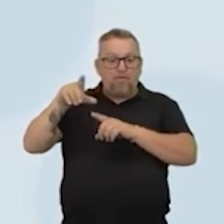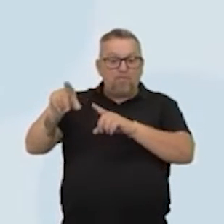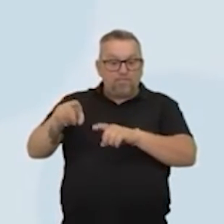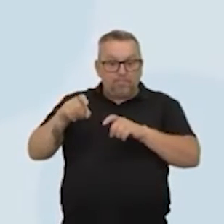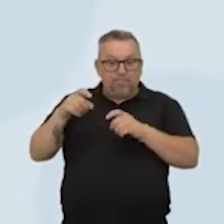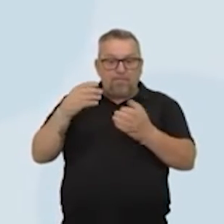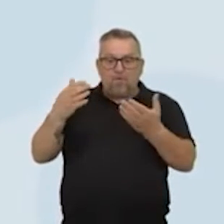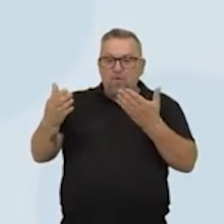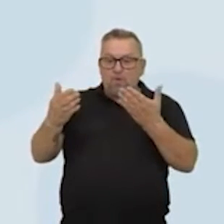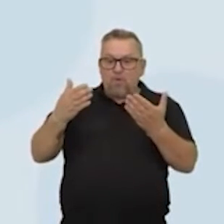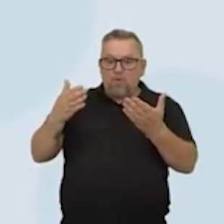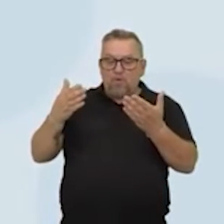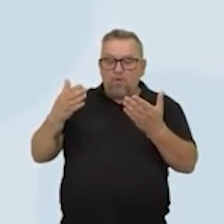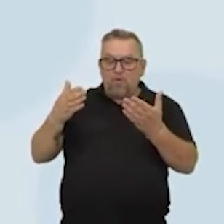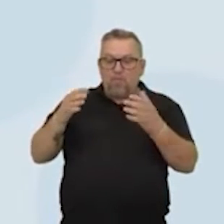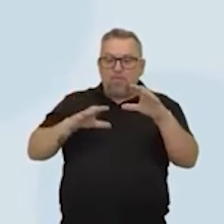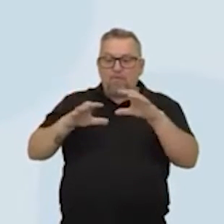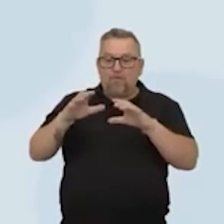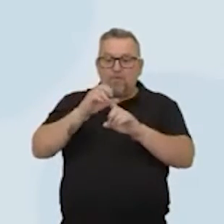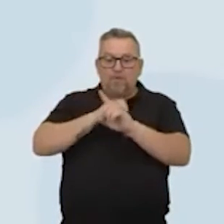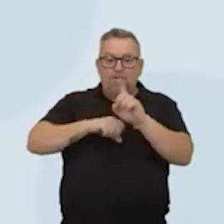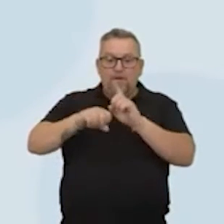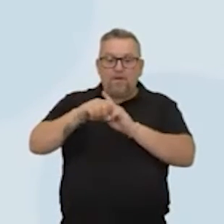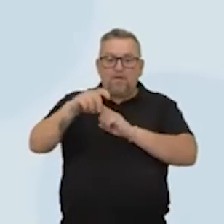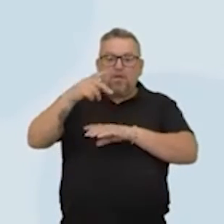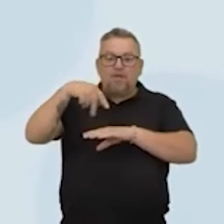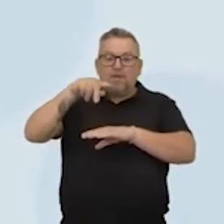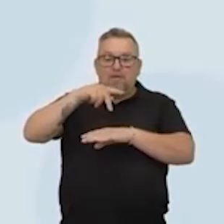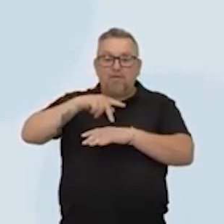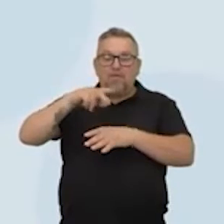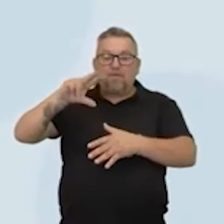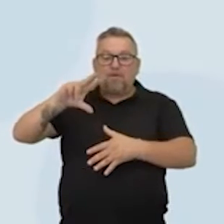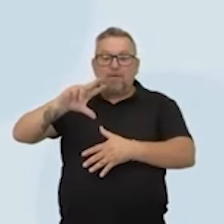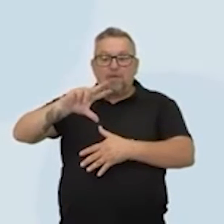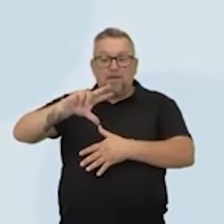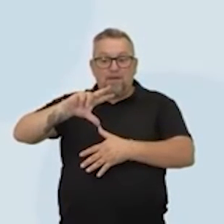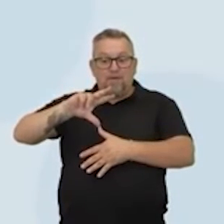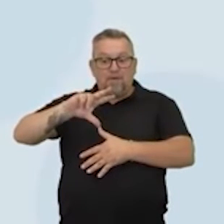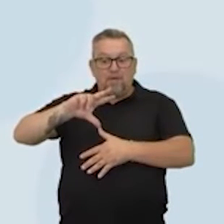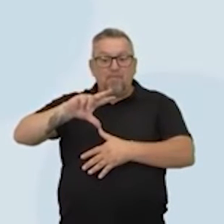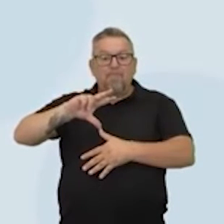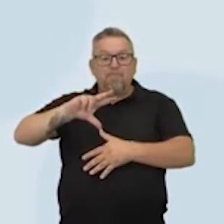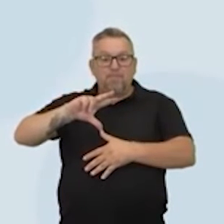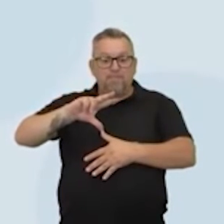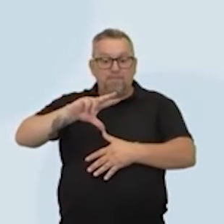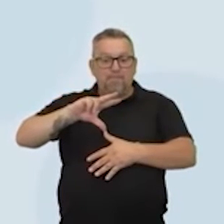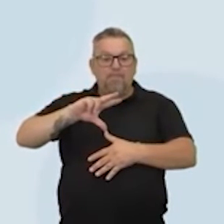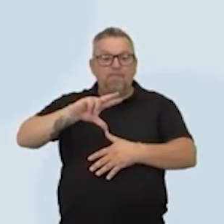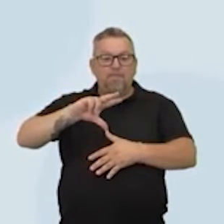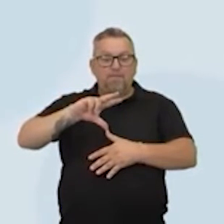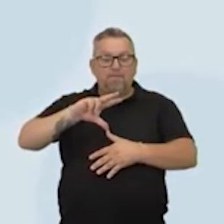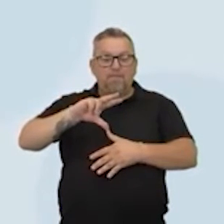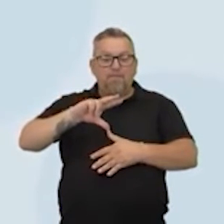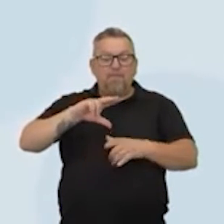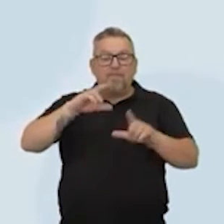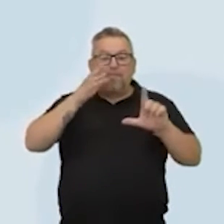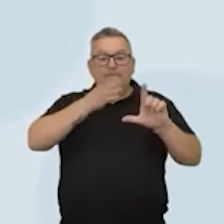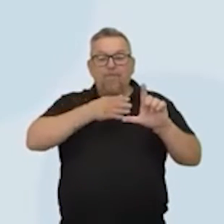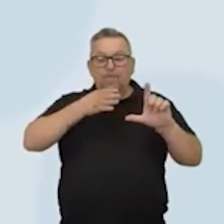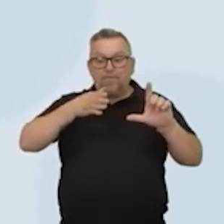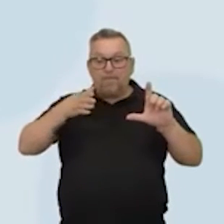cidade, comparando com outros movimentos sociais existentes nos países latino-americanos. A unidade de